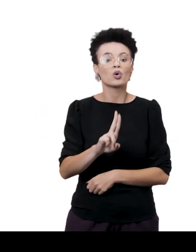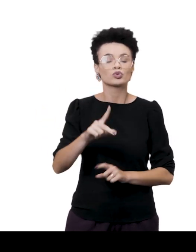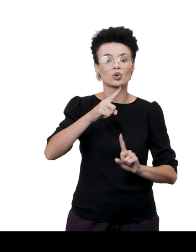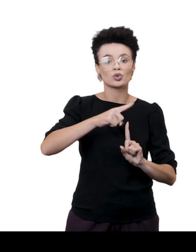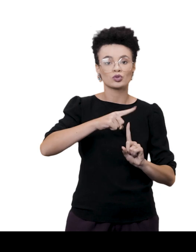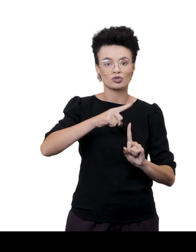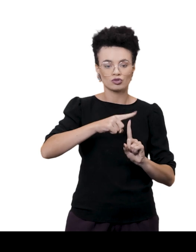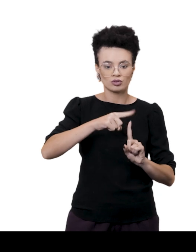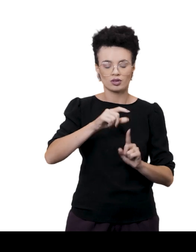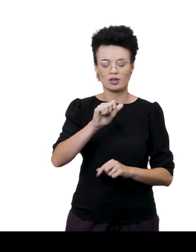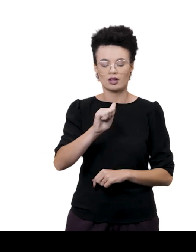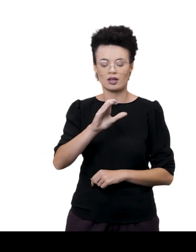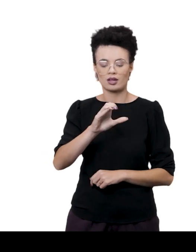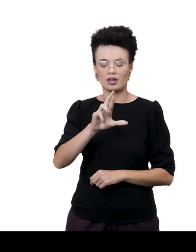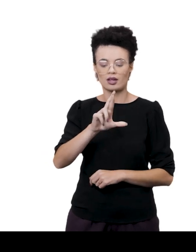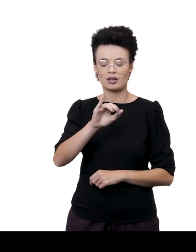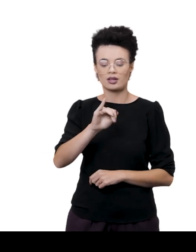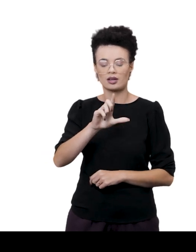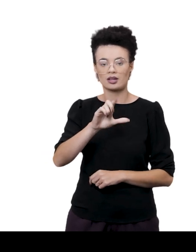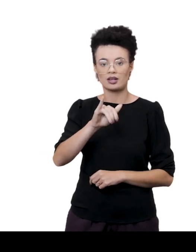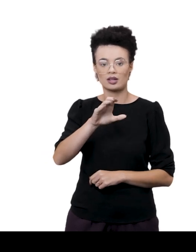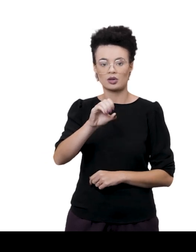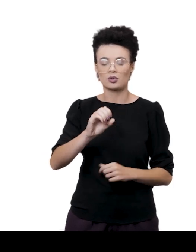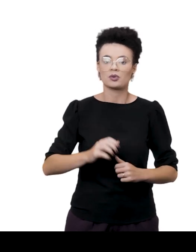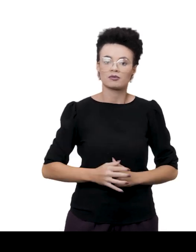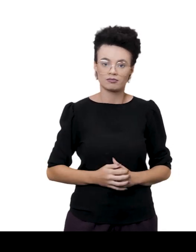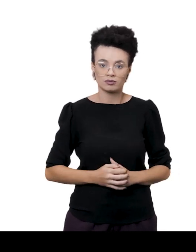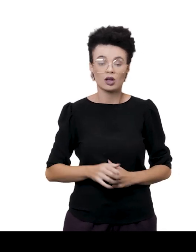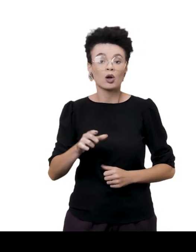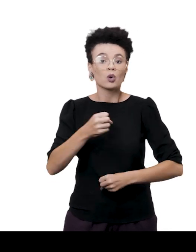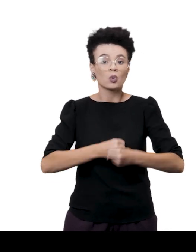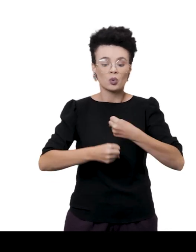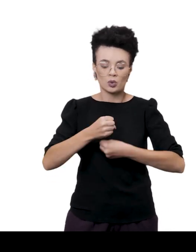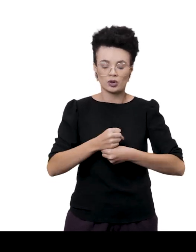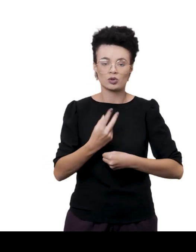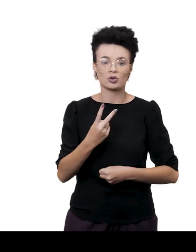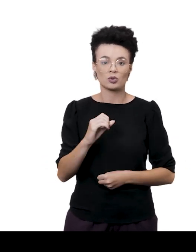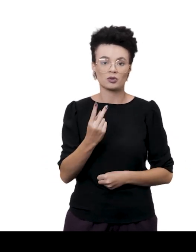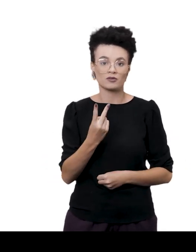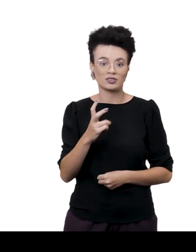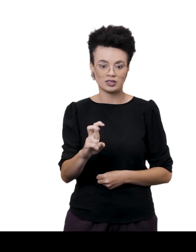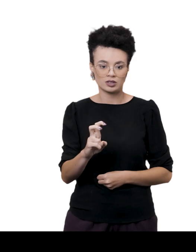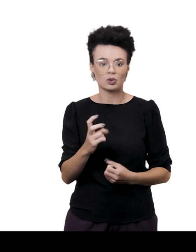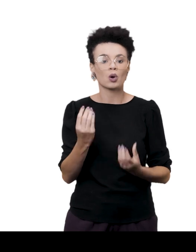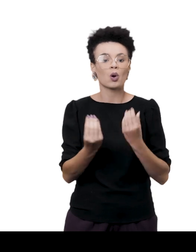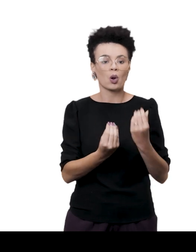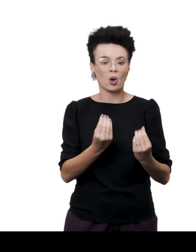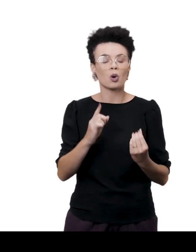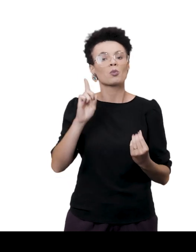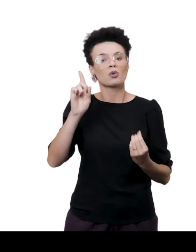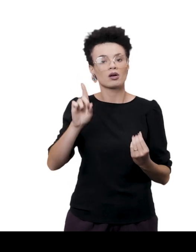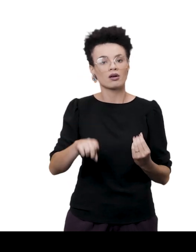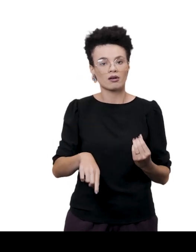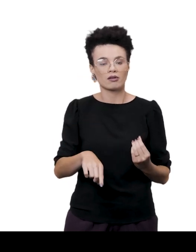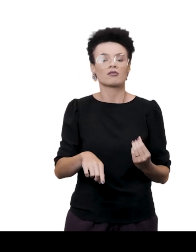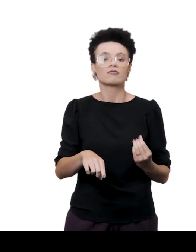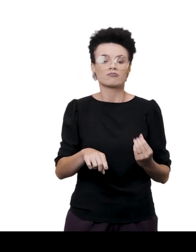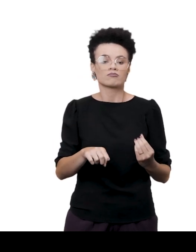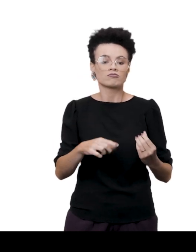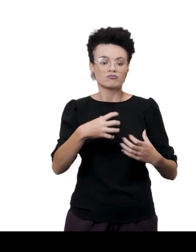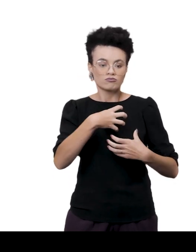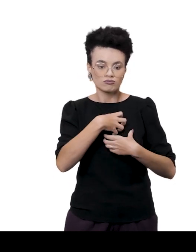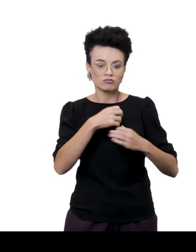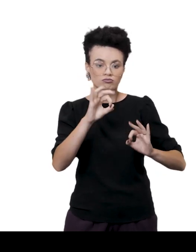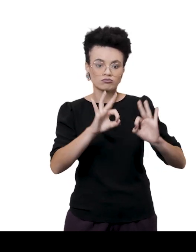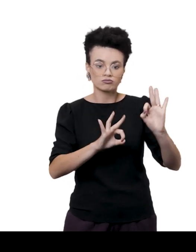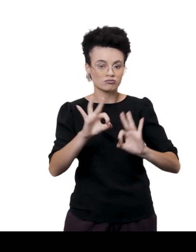executada com guache acrílico sobre linho, em 2025. A obra apresenta uma composição